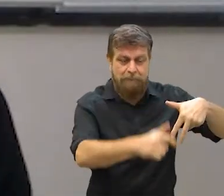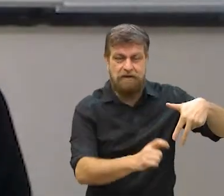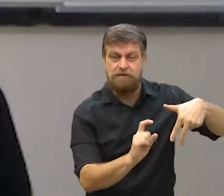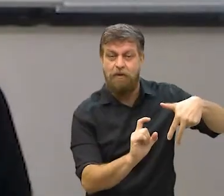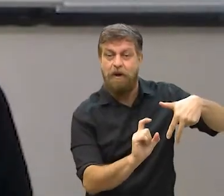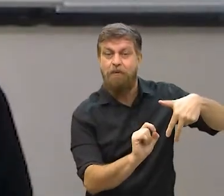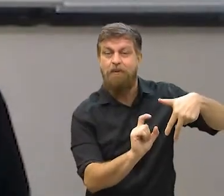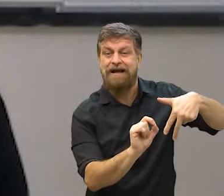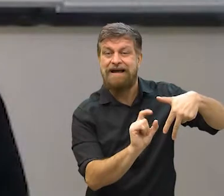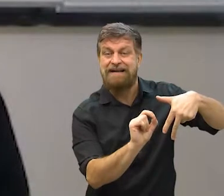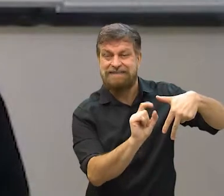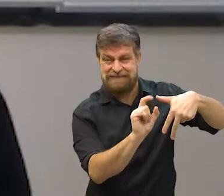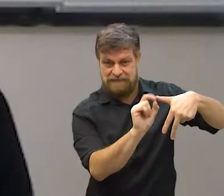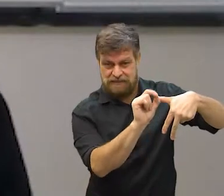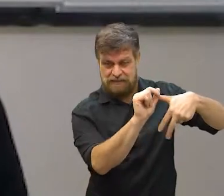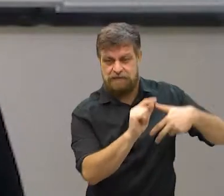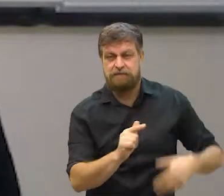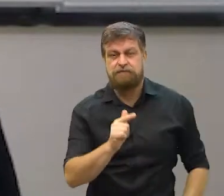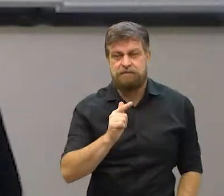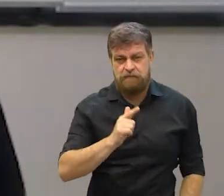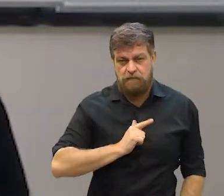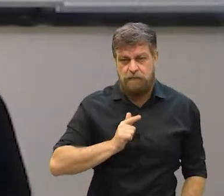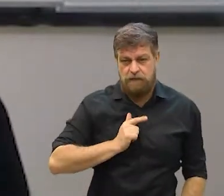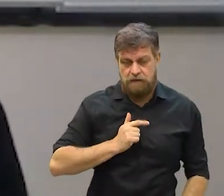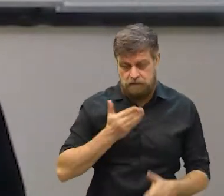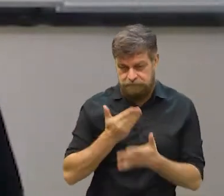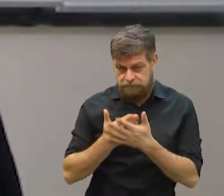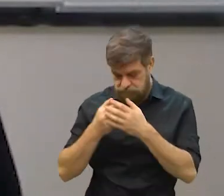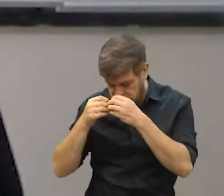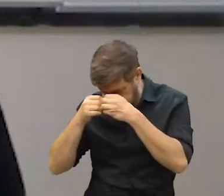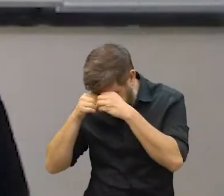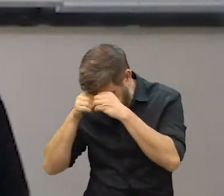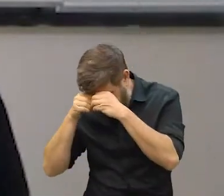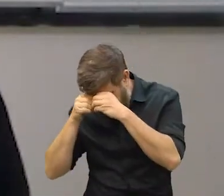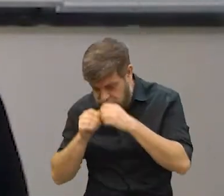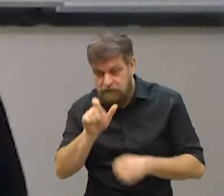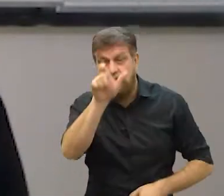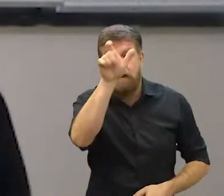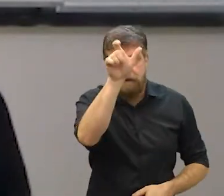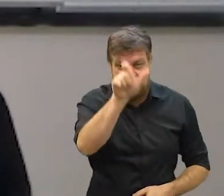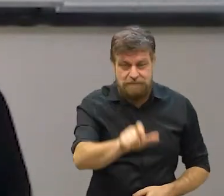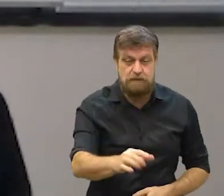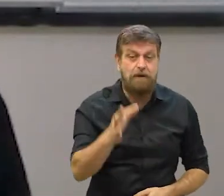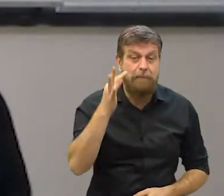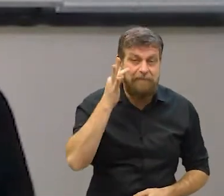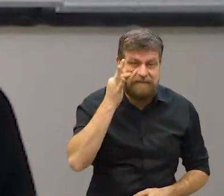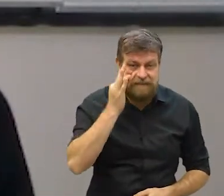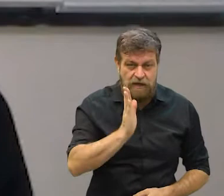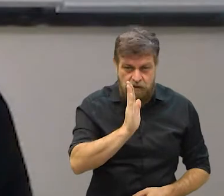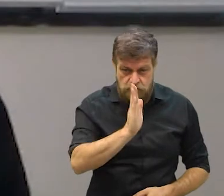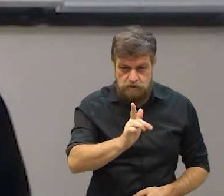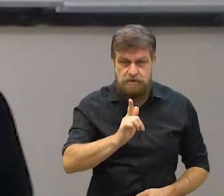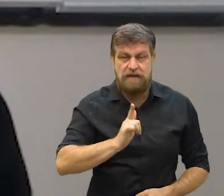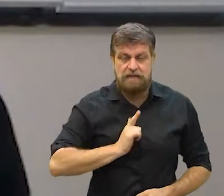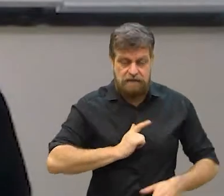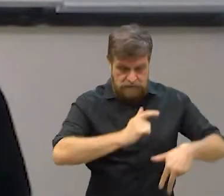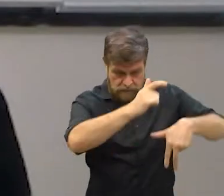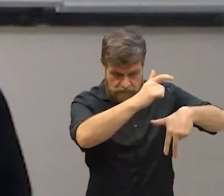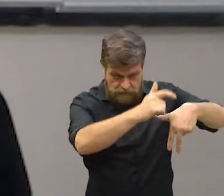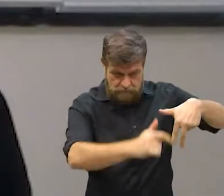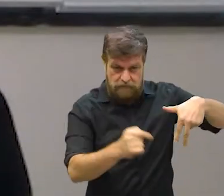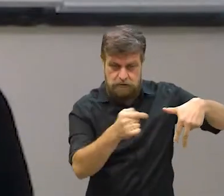Sim, existem estudos tanto in vitro como in vivo, alguns in vivo em